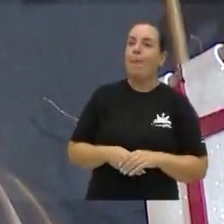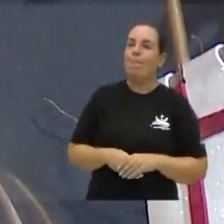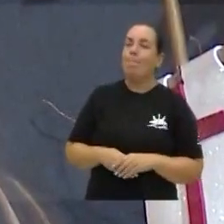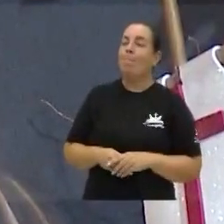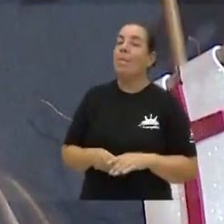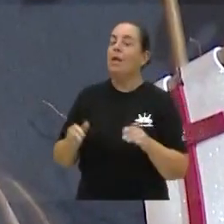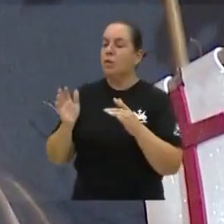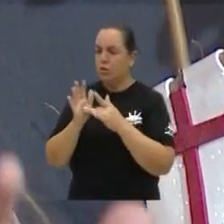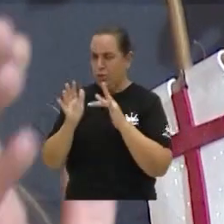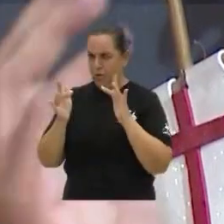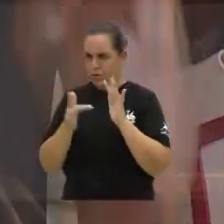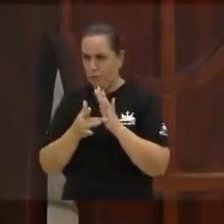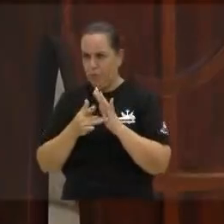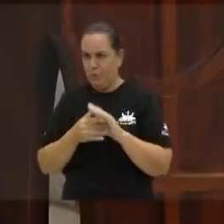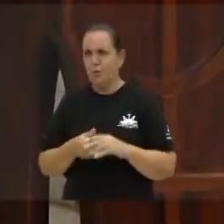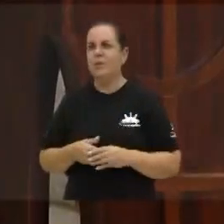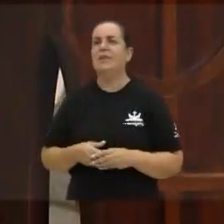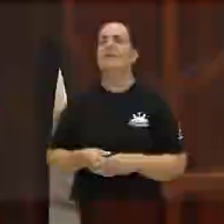vós.